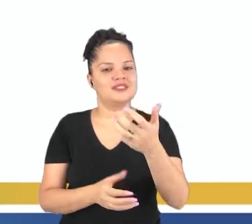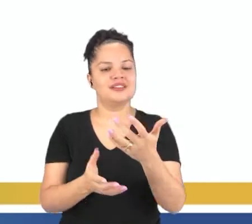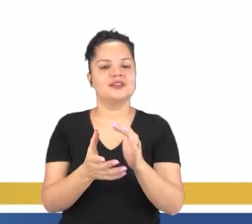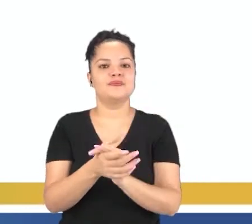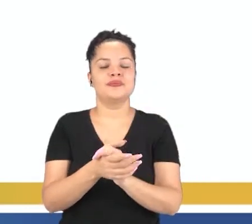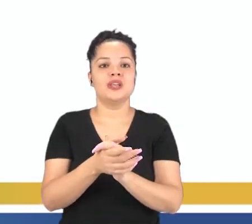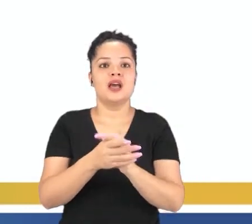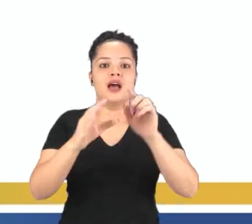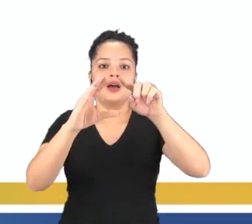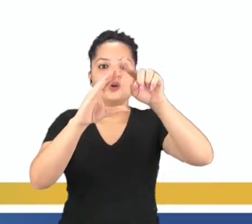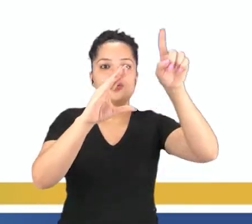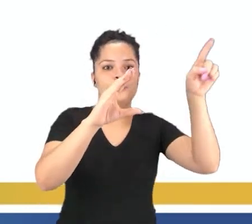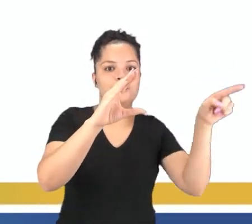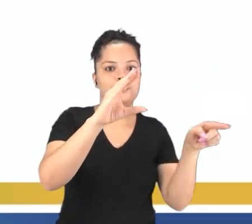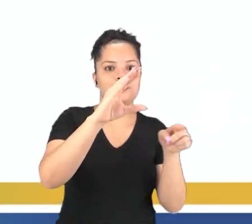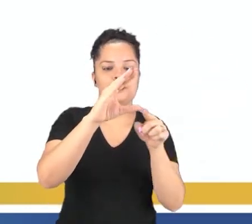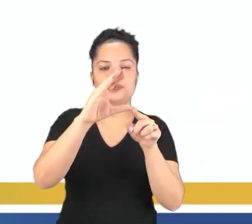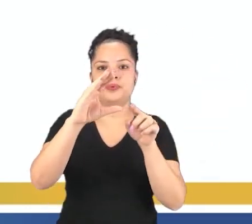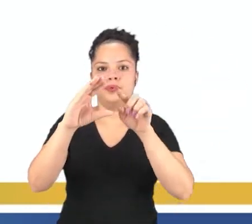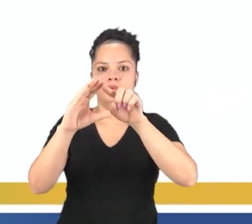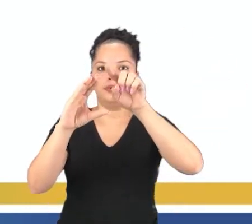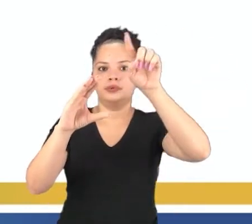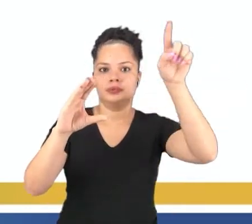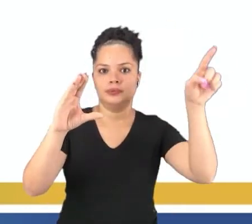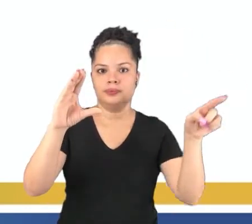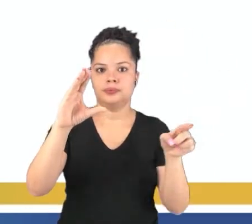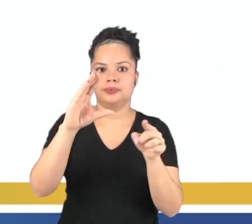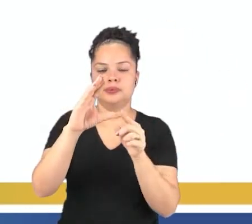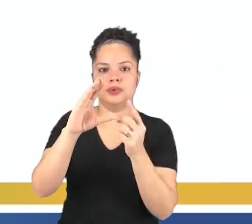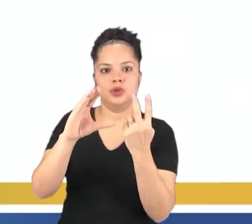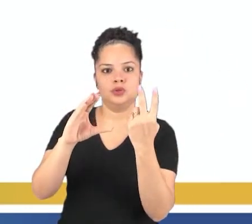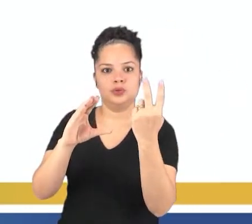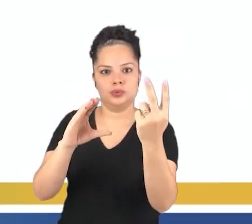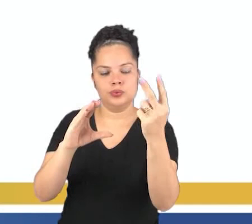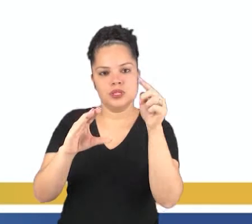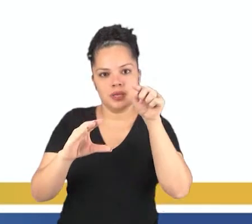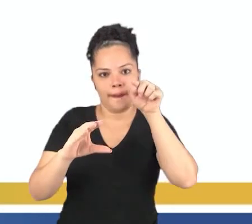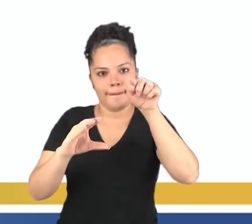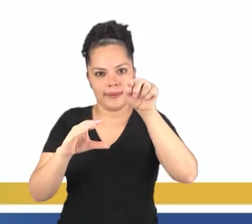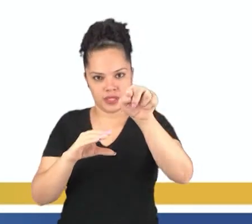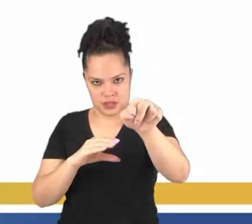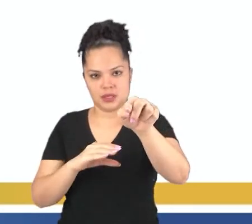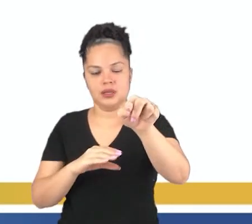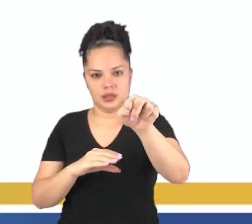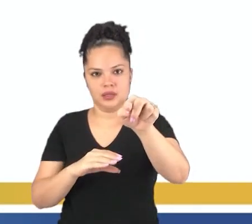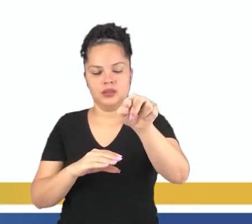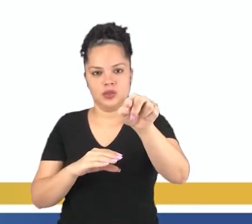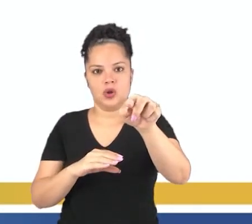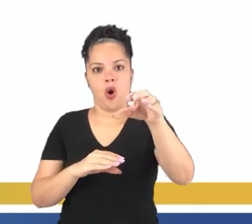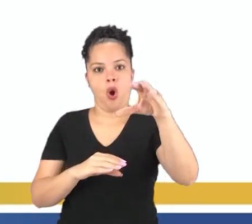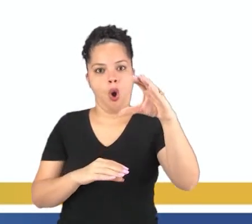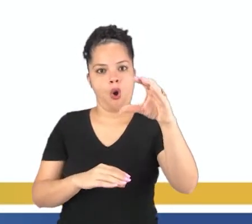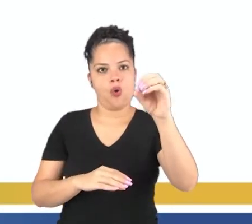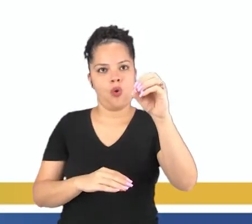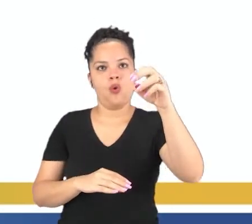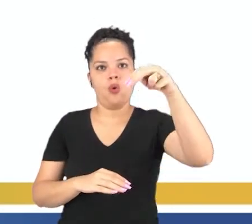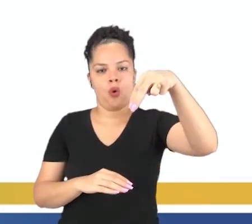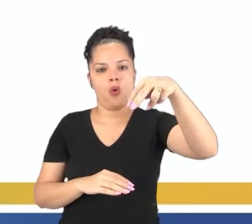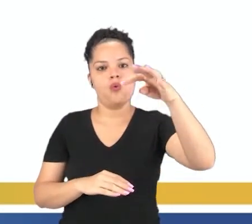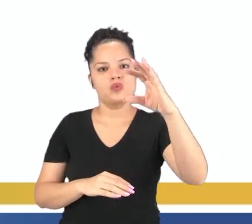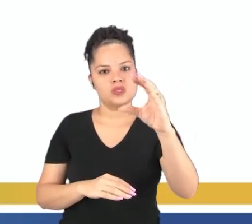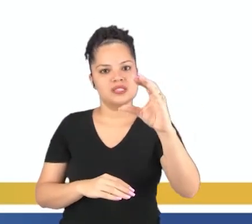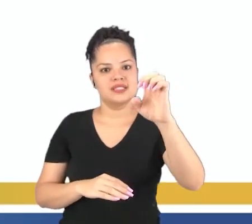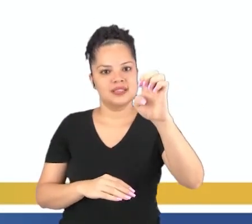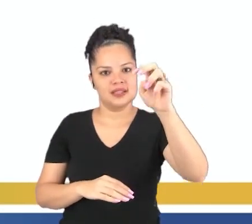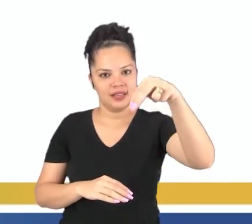Quando duas circunferências possuem o mesmo centro, elas são chamadas de concêntricas. Seus